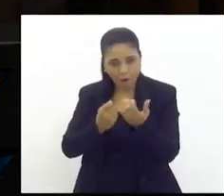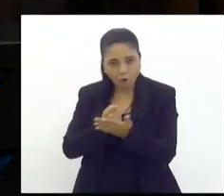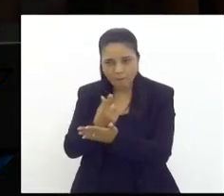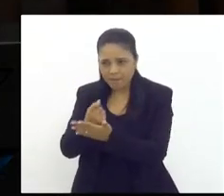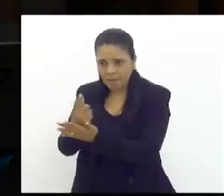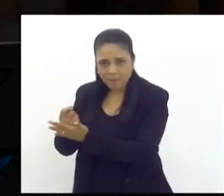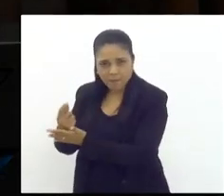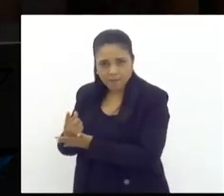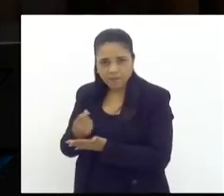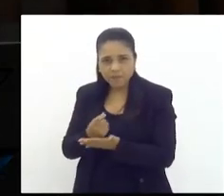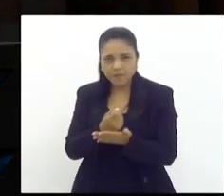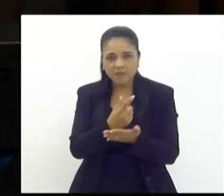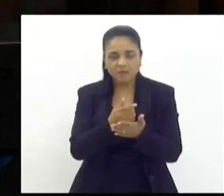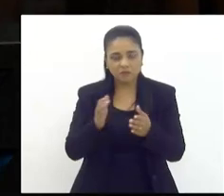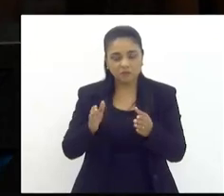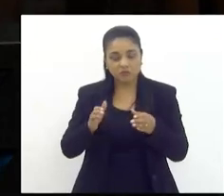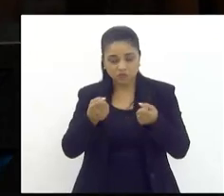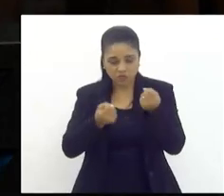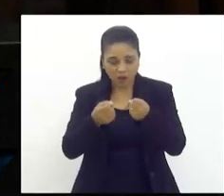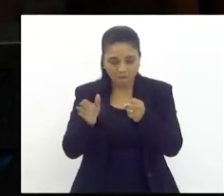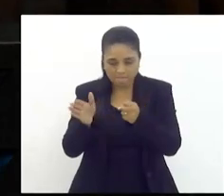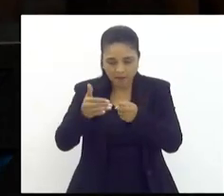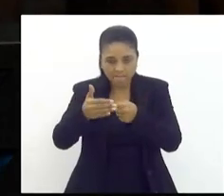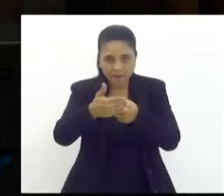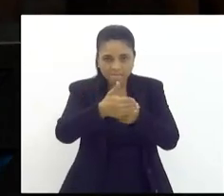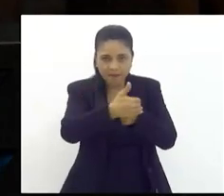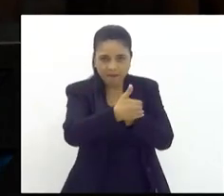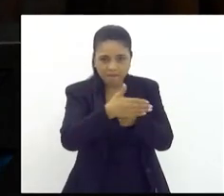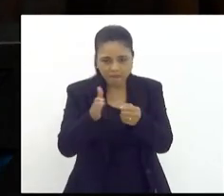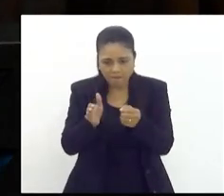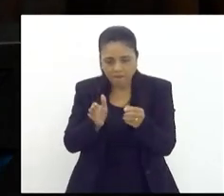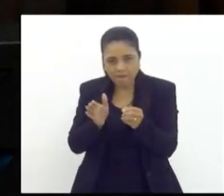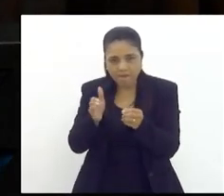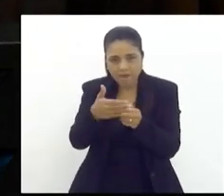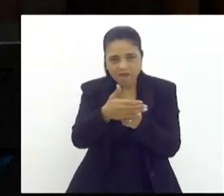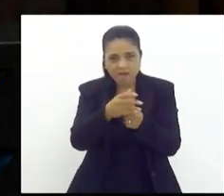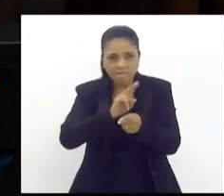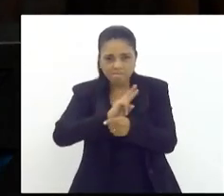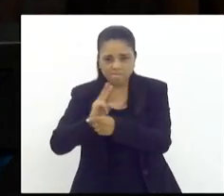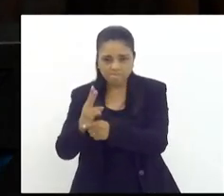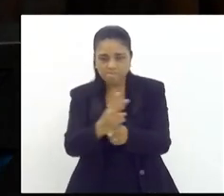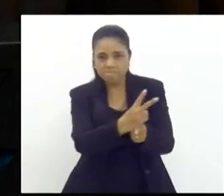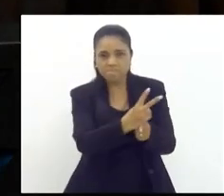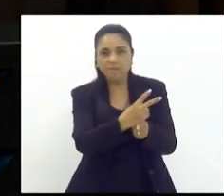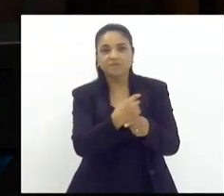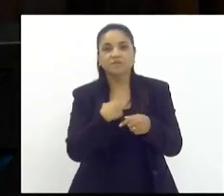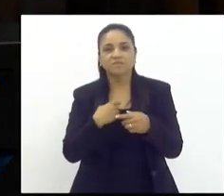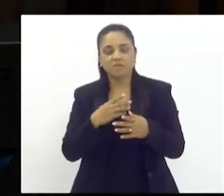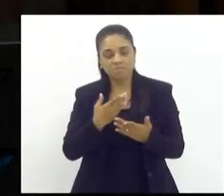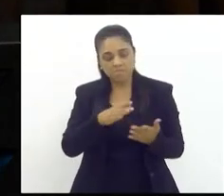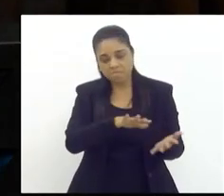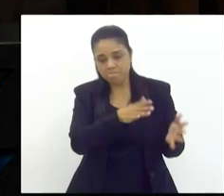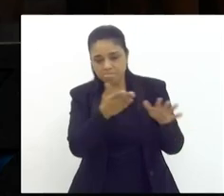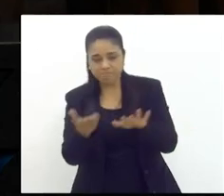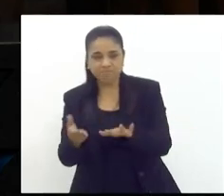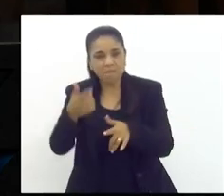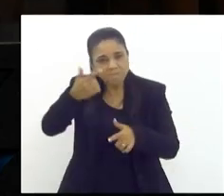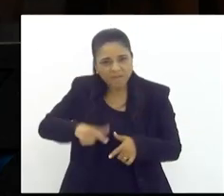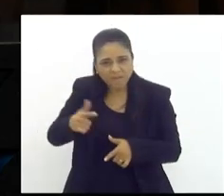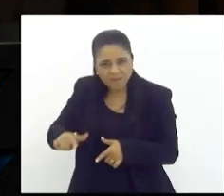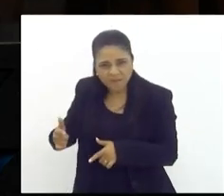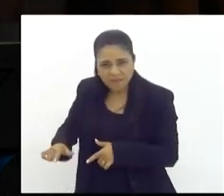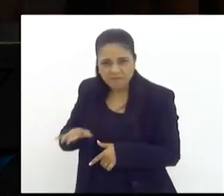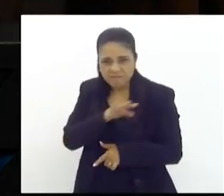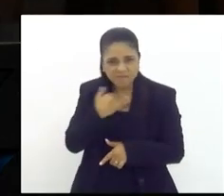para que os seus veículos blindados possam ter capacidade de matar mais gente e aí nessa